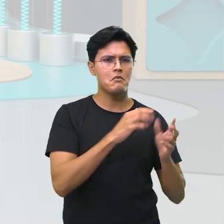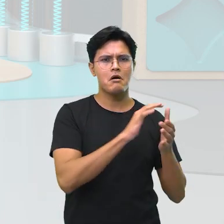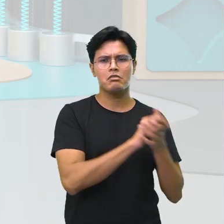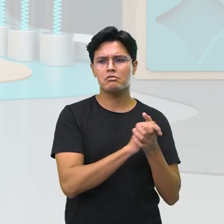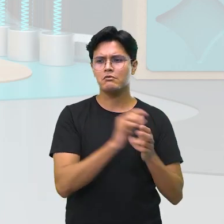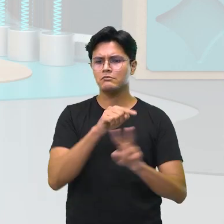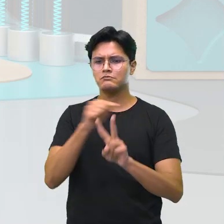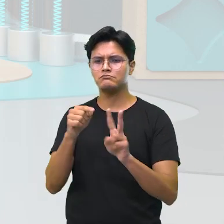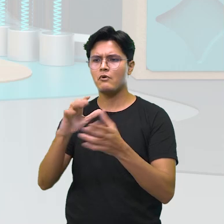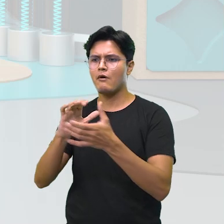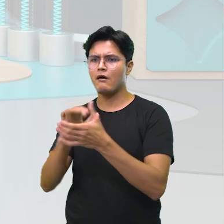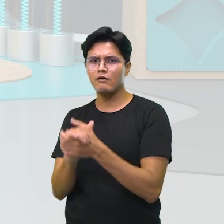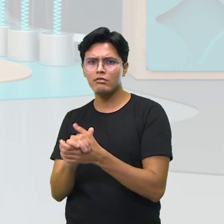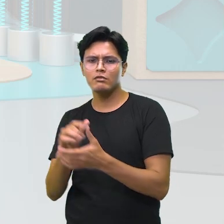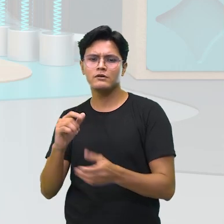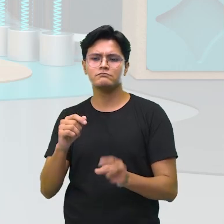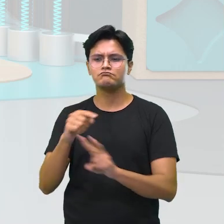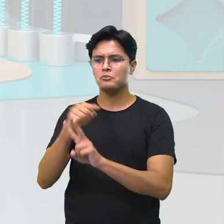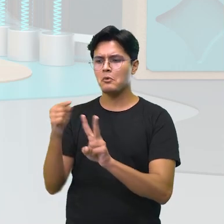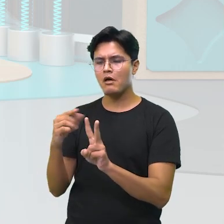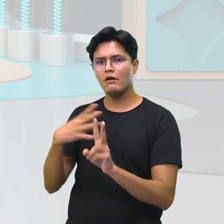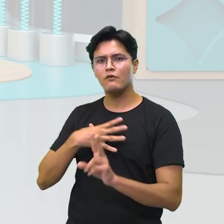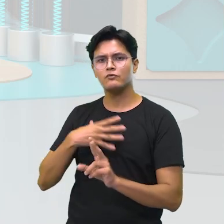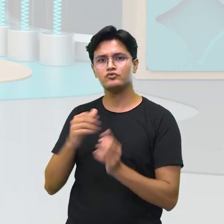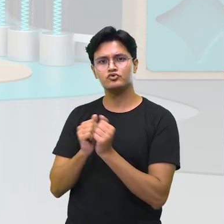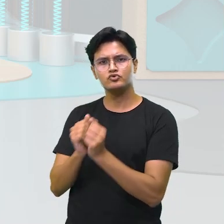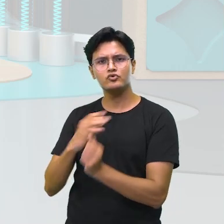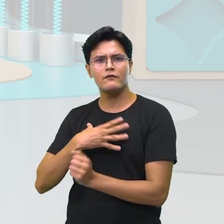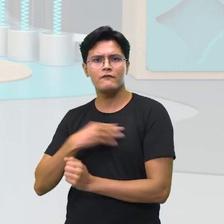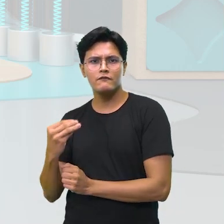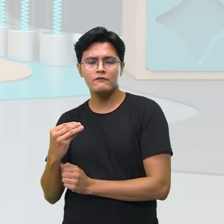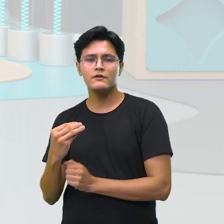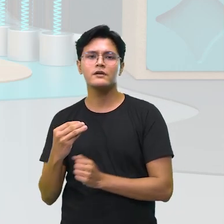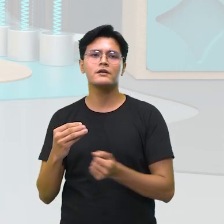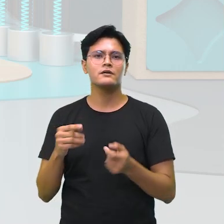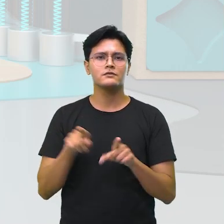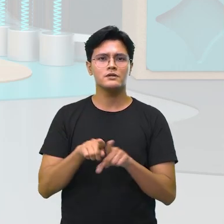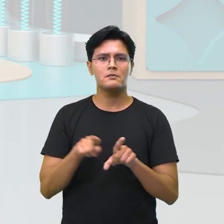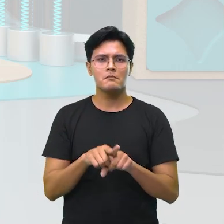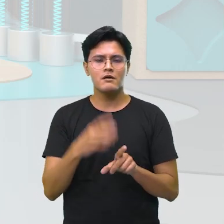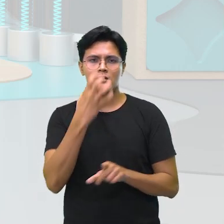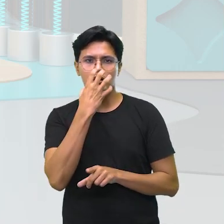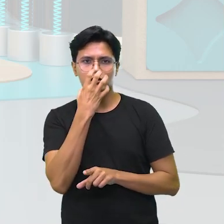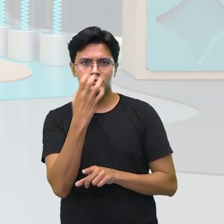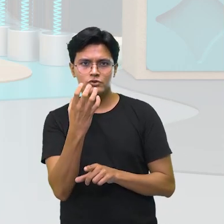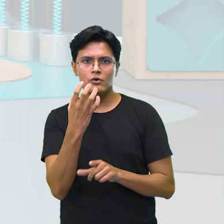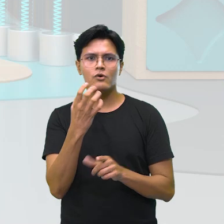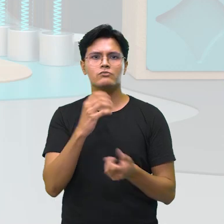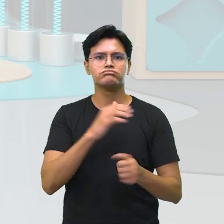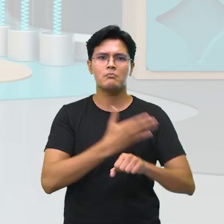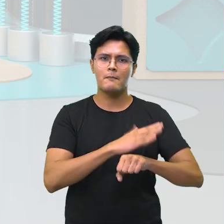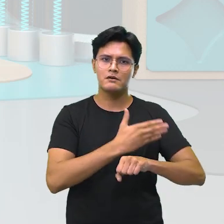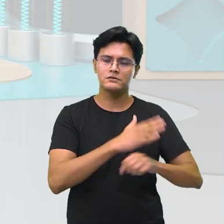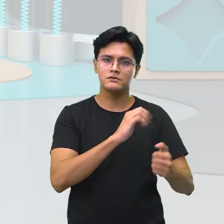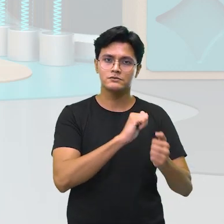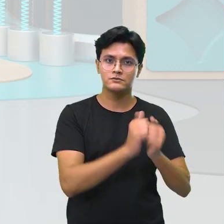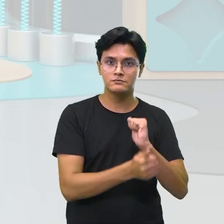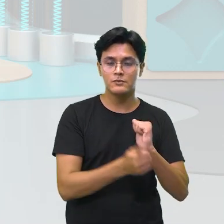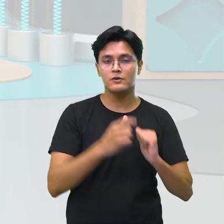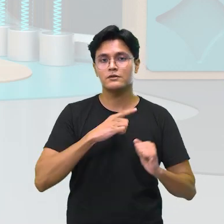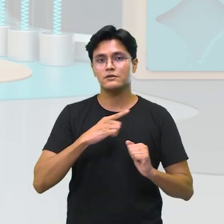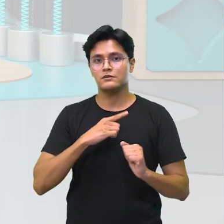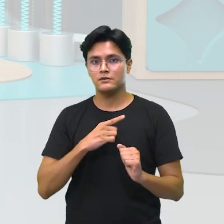com filho, mas na frente tem um casal passeando com seu cachorrinho, também praticando esporte. Então, eu vejo que tem uma pegada aí